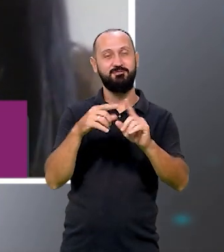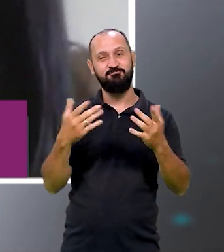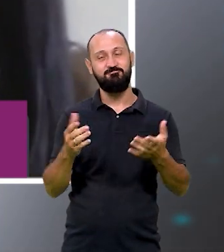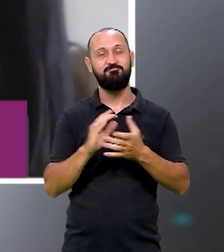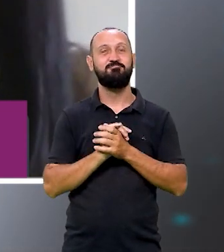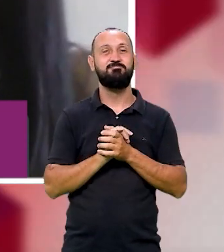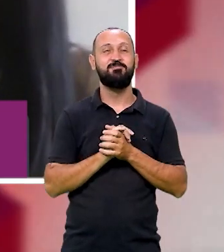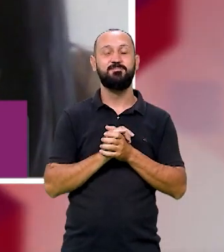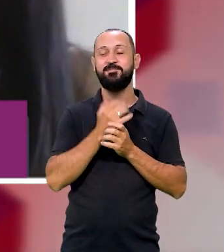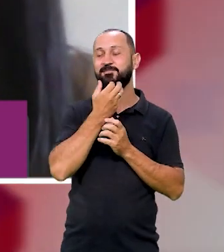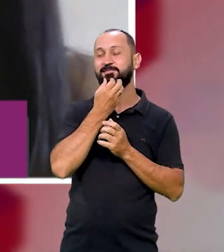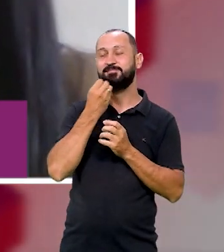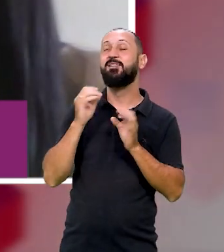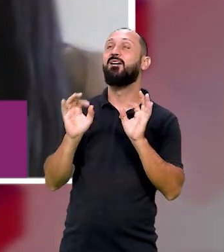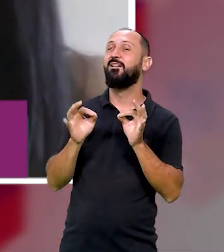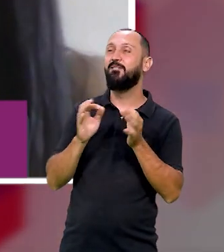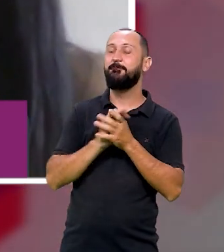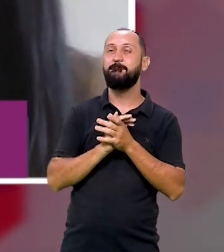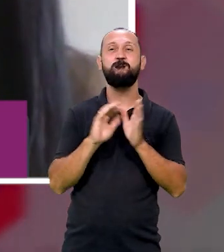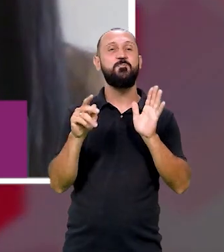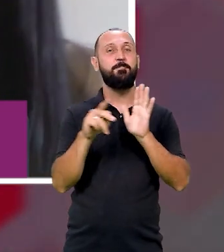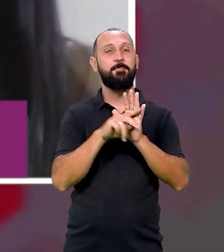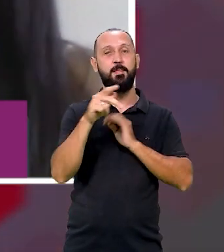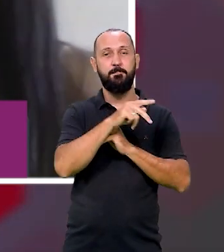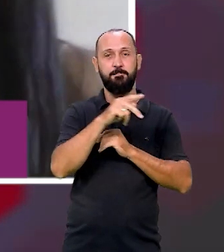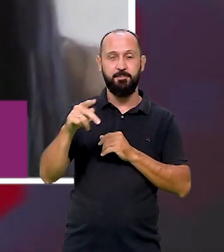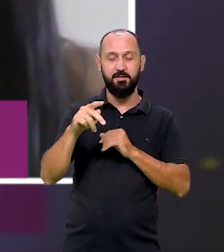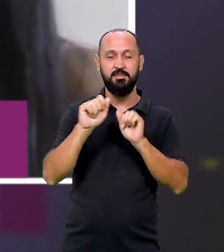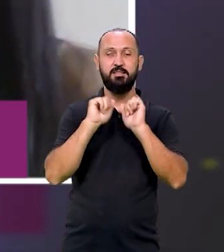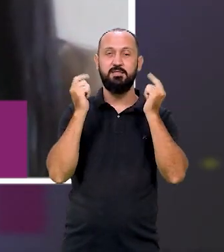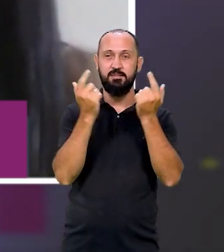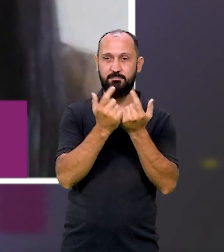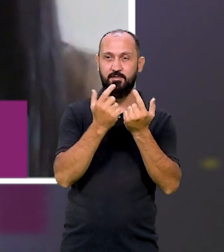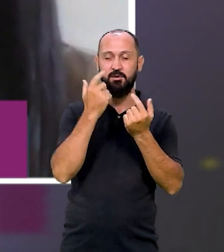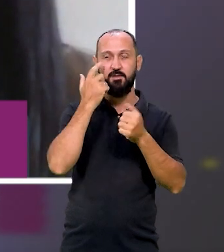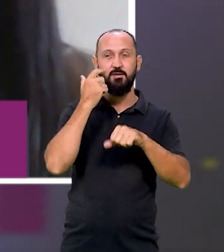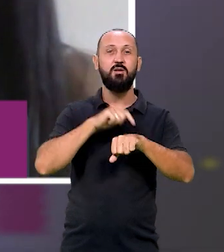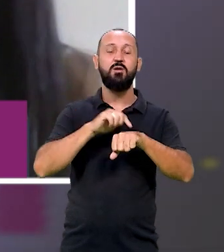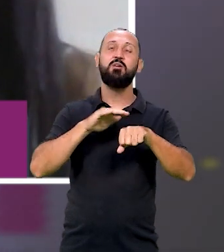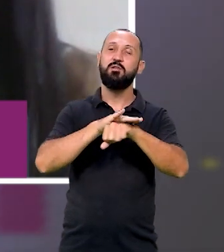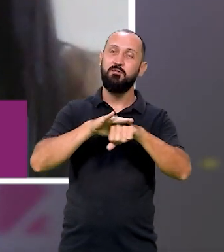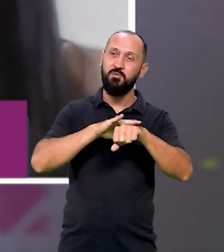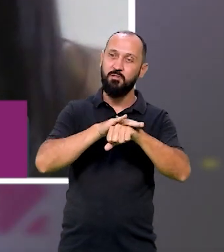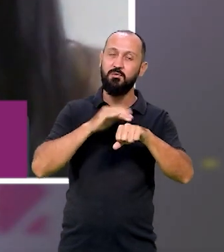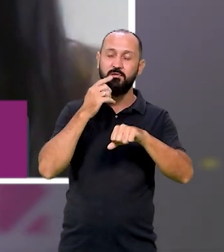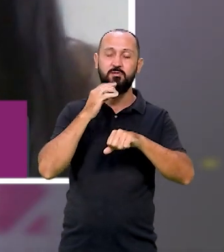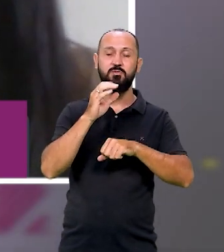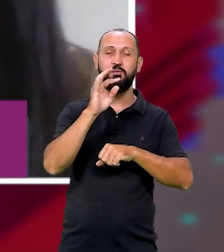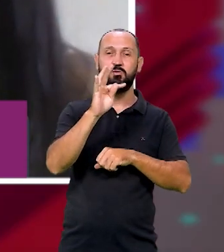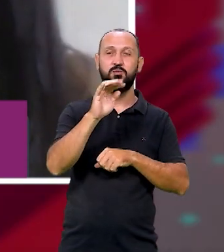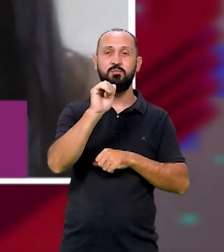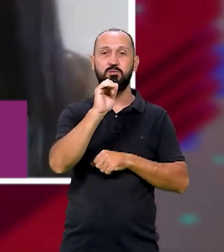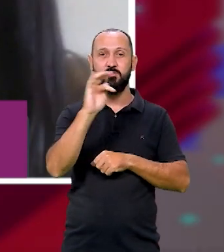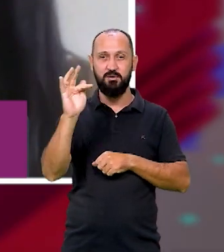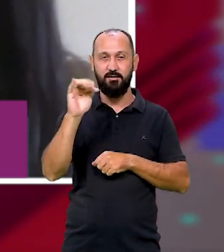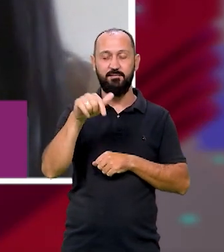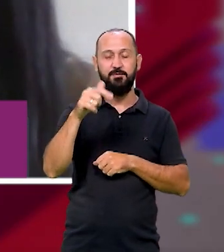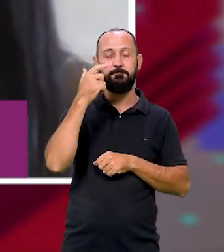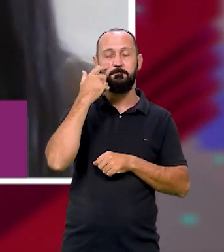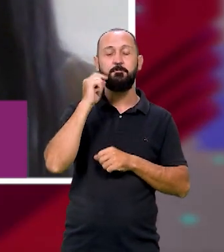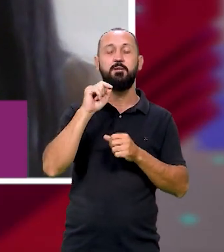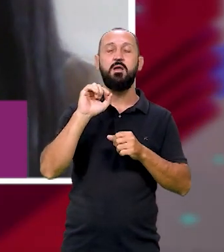e já escutei relatos também. E na hora da prova, usa o carbo em gel com cafeína e tem